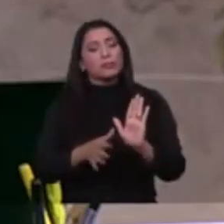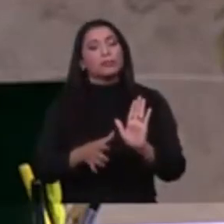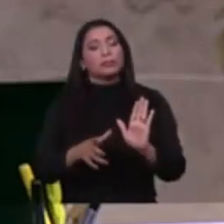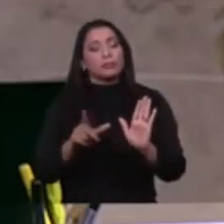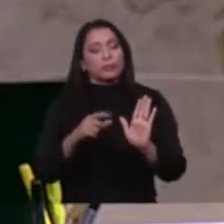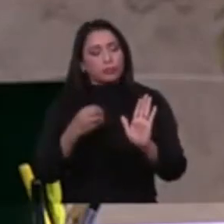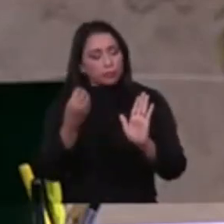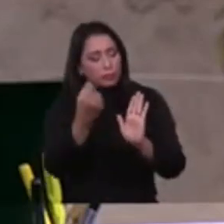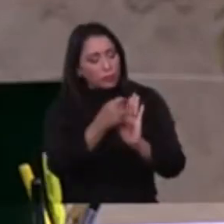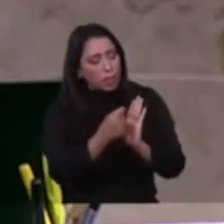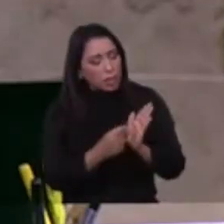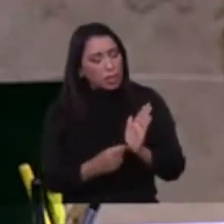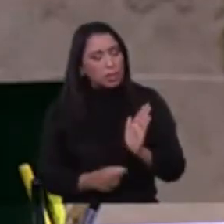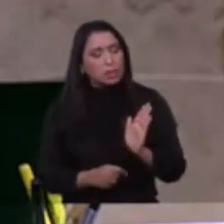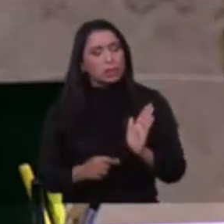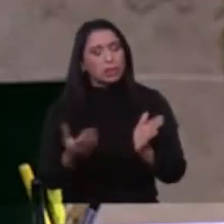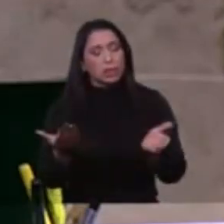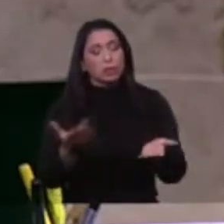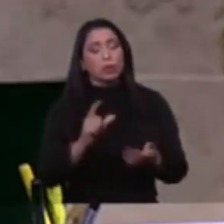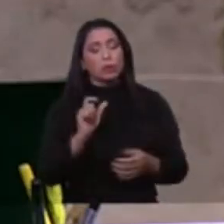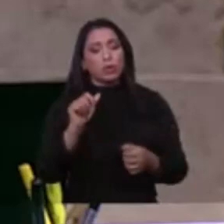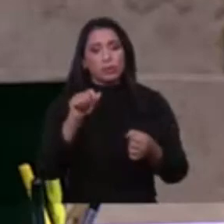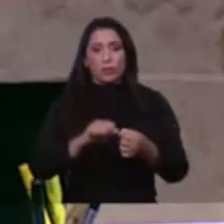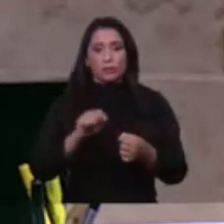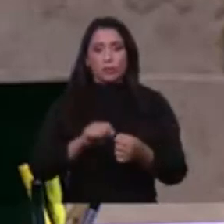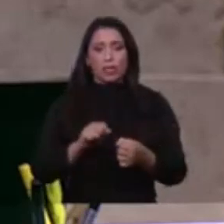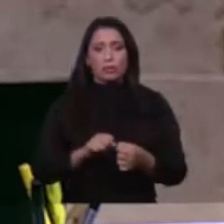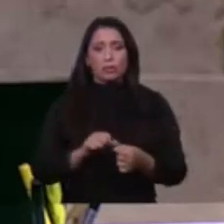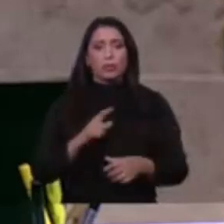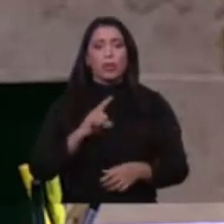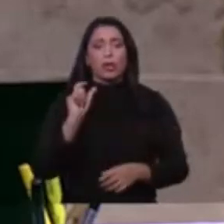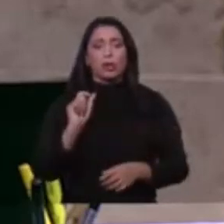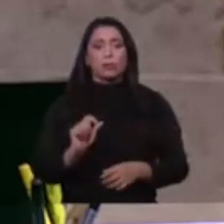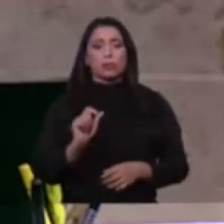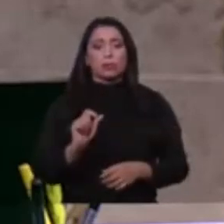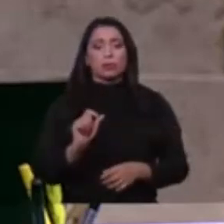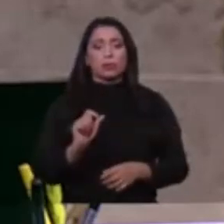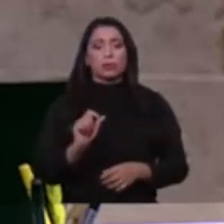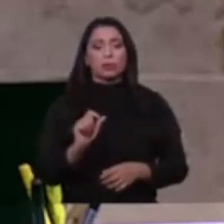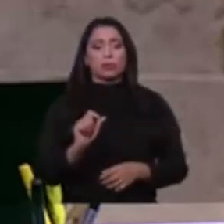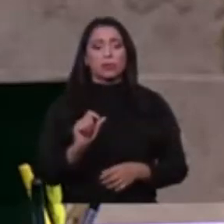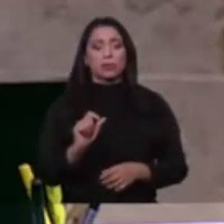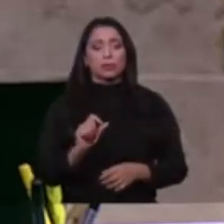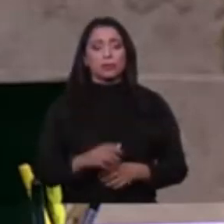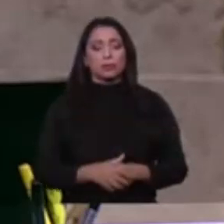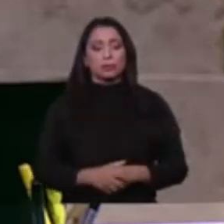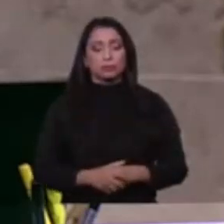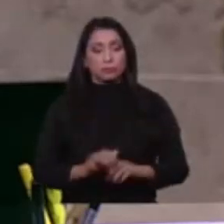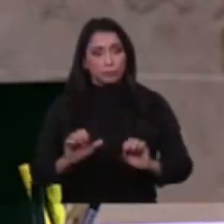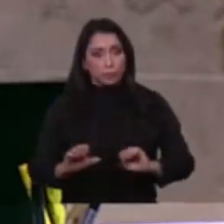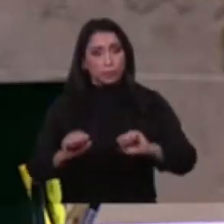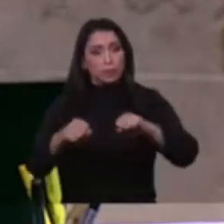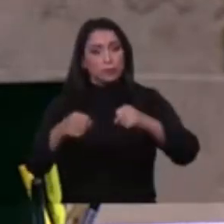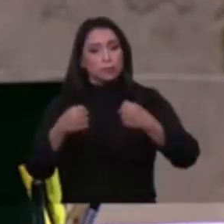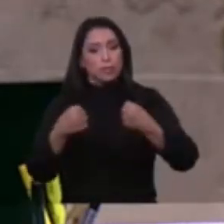memoriais, além de arrostar potenciais alegações indulgentes sustentadas em campo